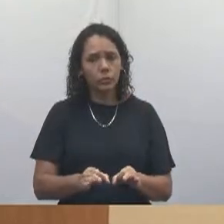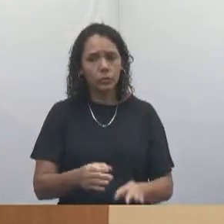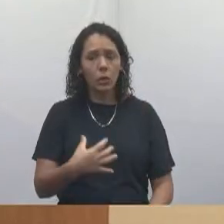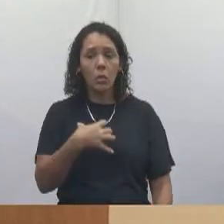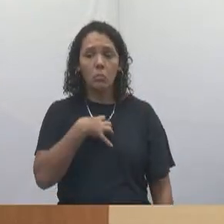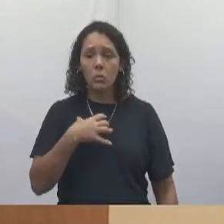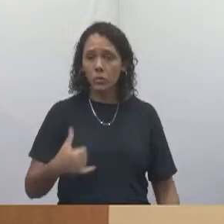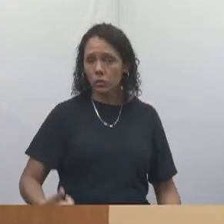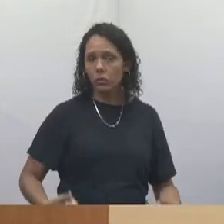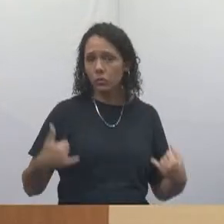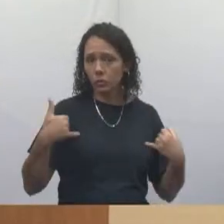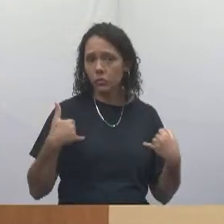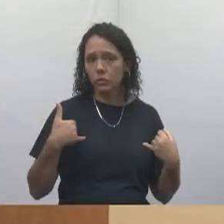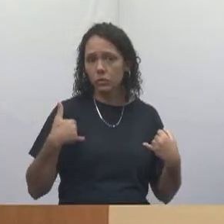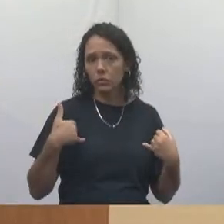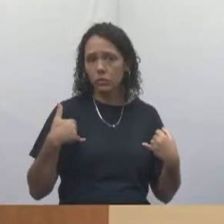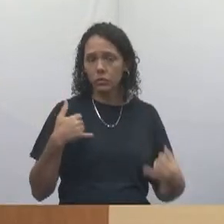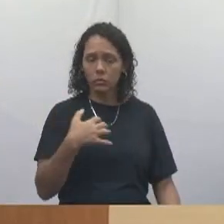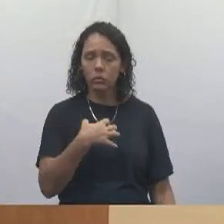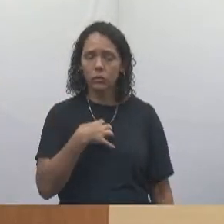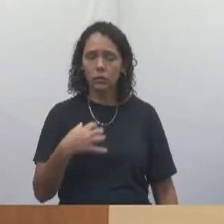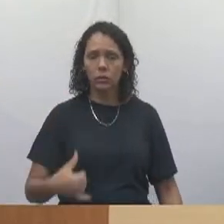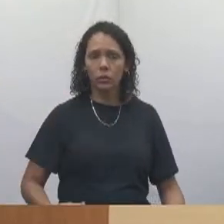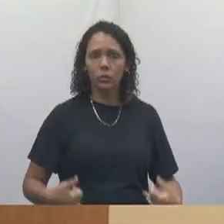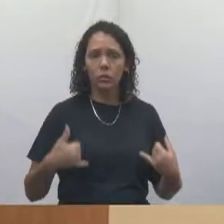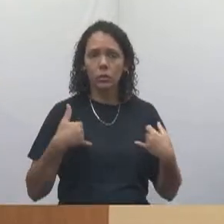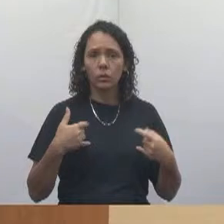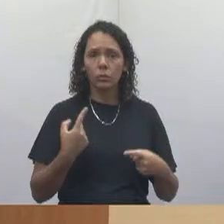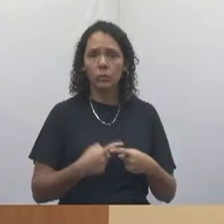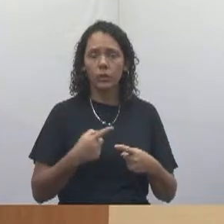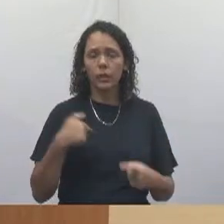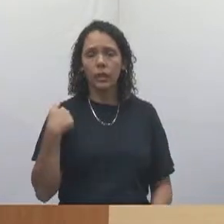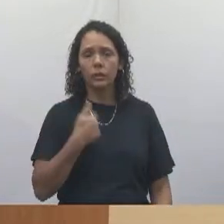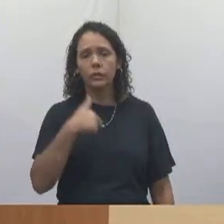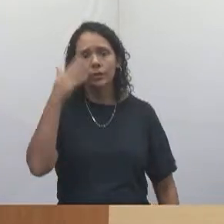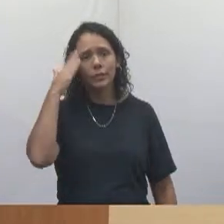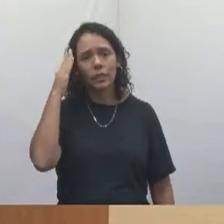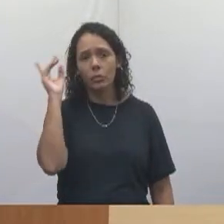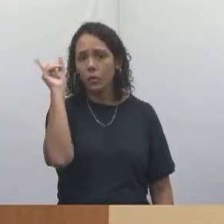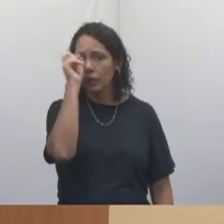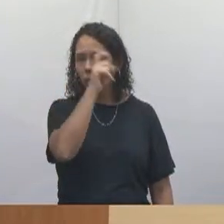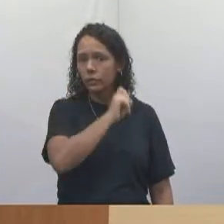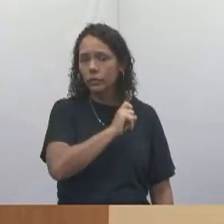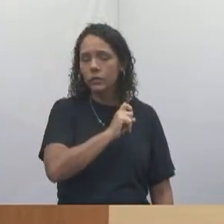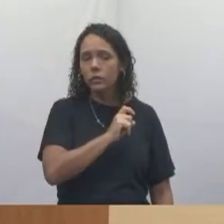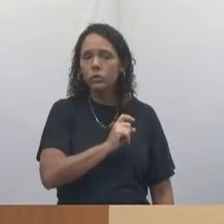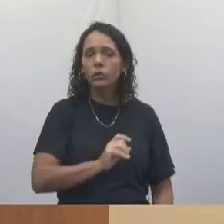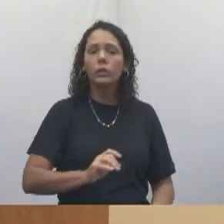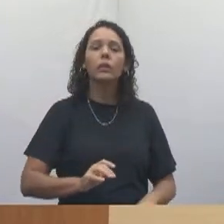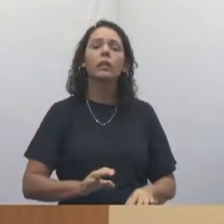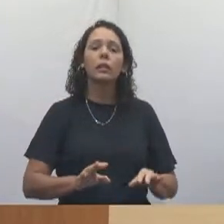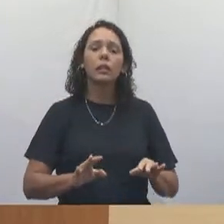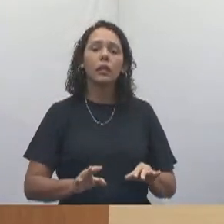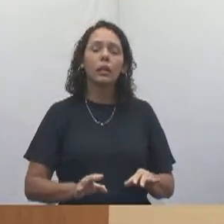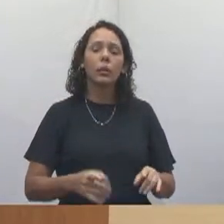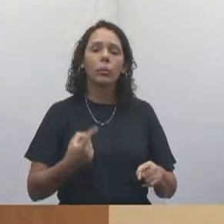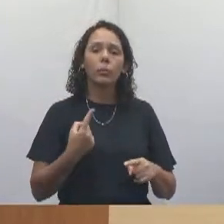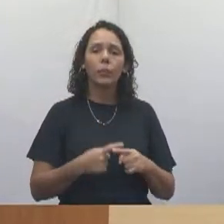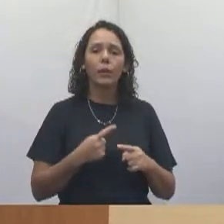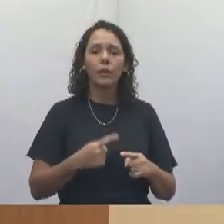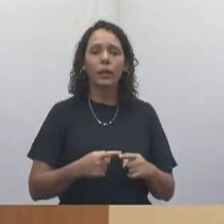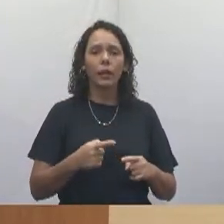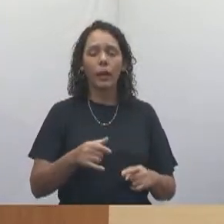orgulho disso, sabe? Eu tenho orgulho, porque a gente sabe o quanto é difícil. Como foi dito aqui, é muito difícil administrar uma